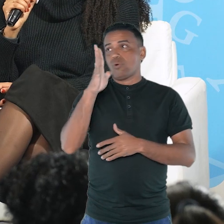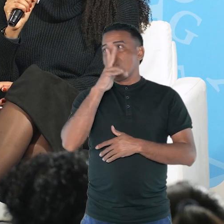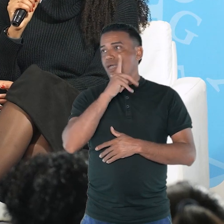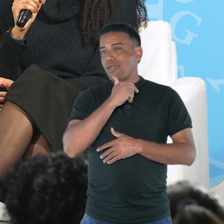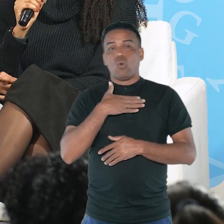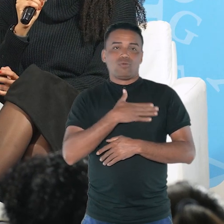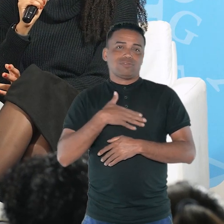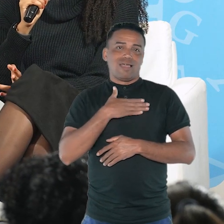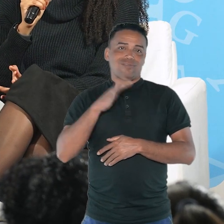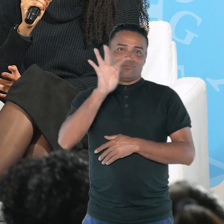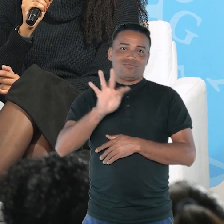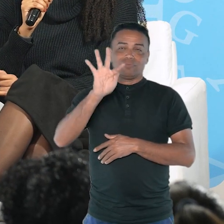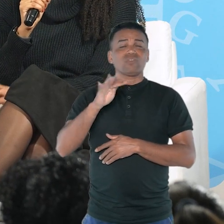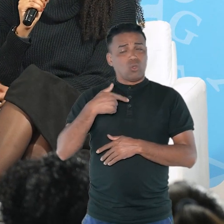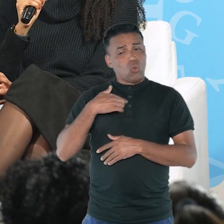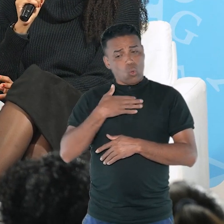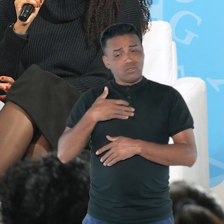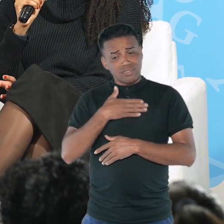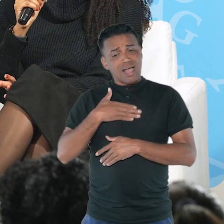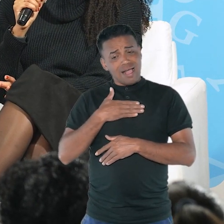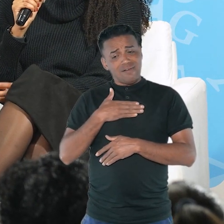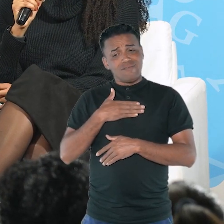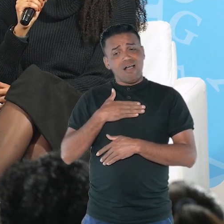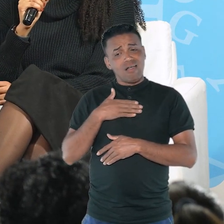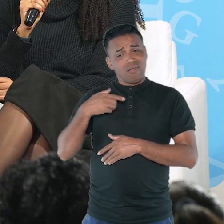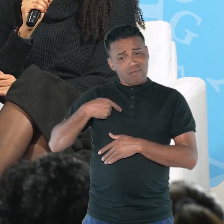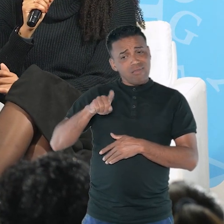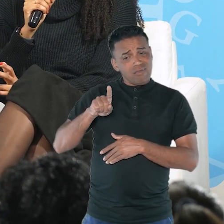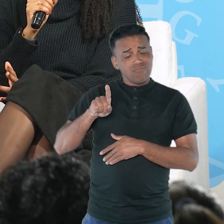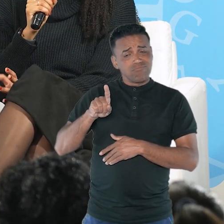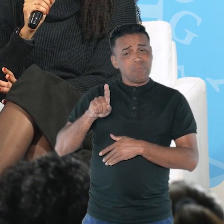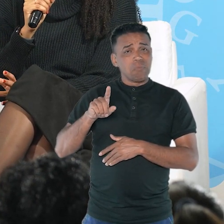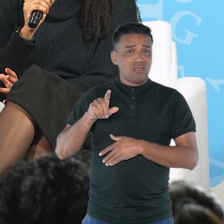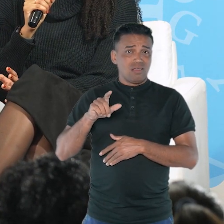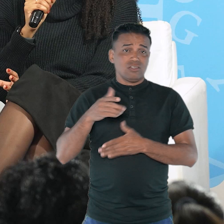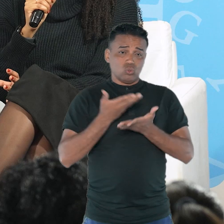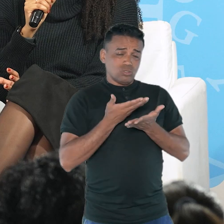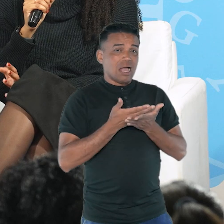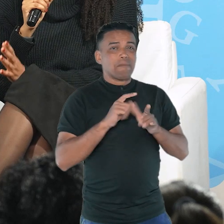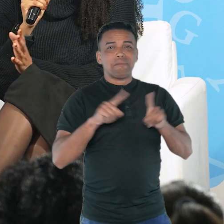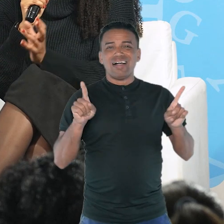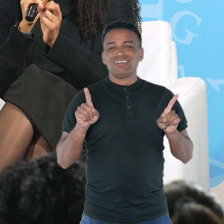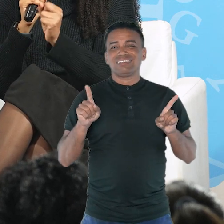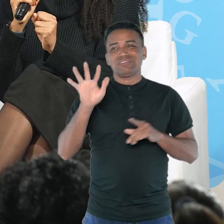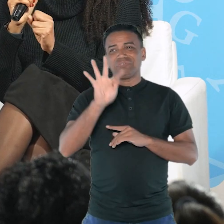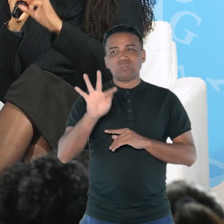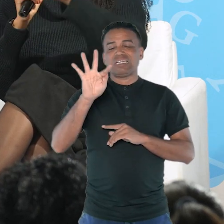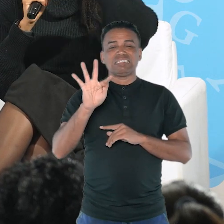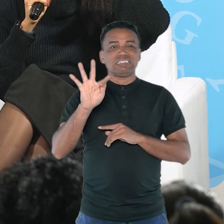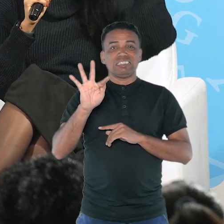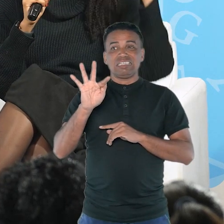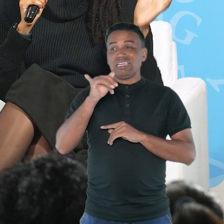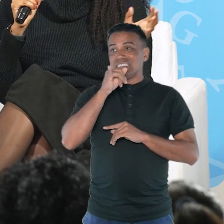gostar. Eu gostava de ir, eu gostava de estudar, mas eu não gostava do ambiente. Porque eu achava, era tudo muito assim, eu me sentia pequena perto